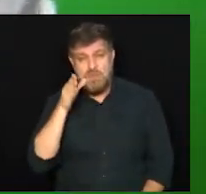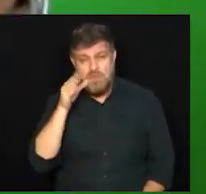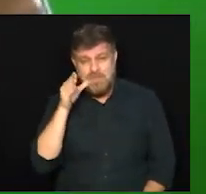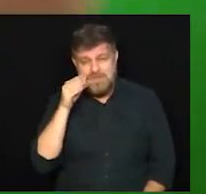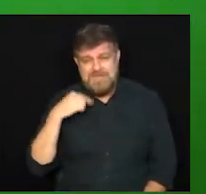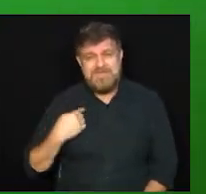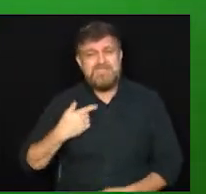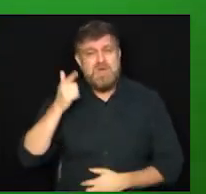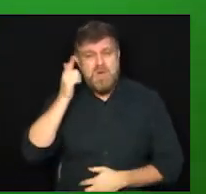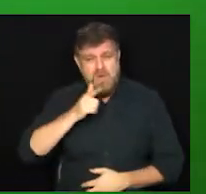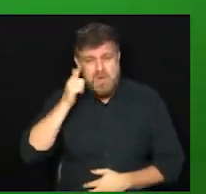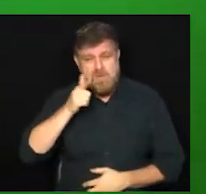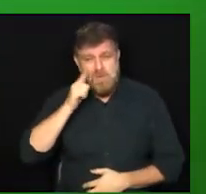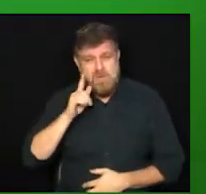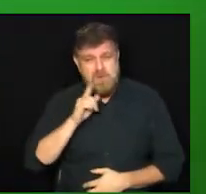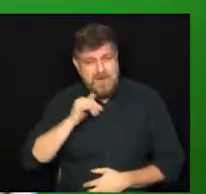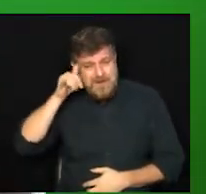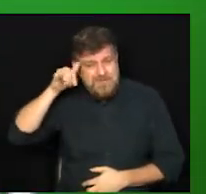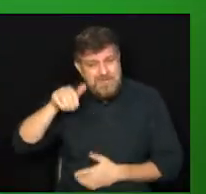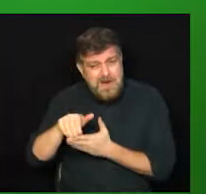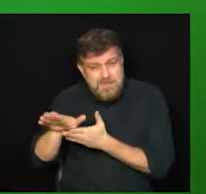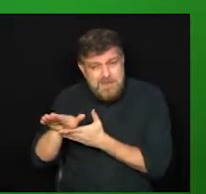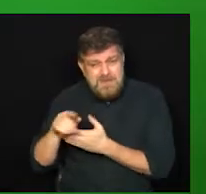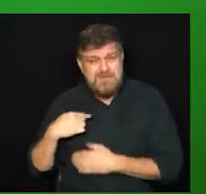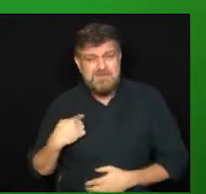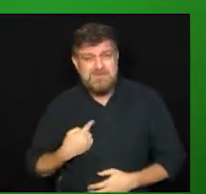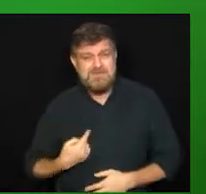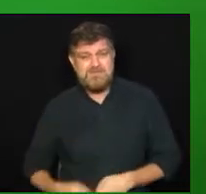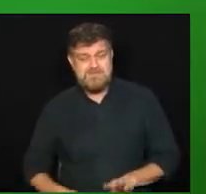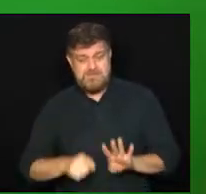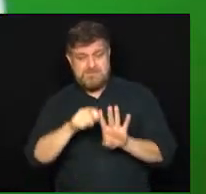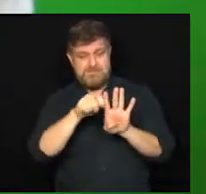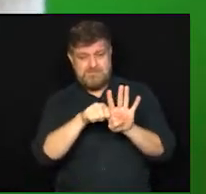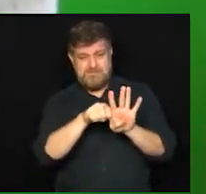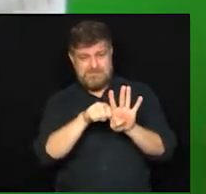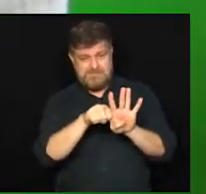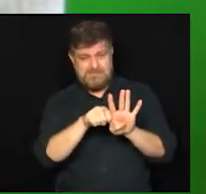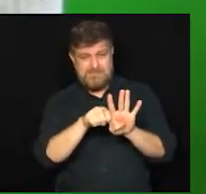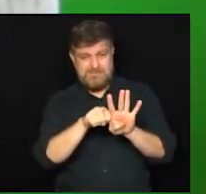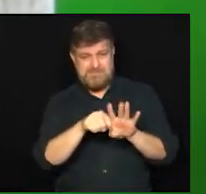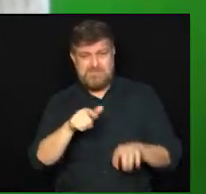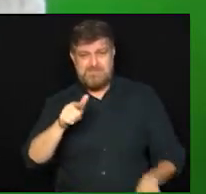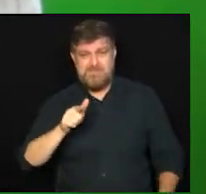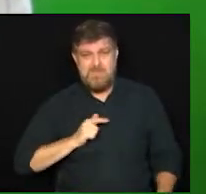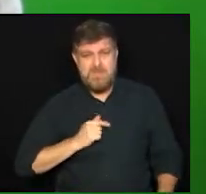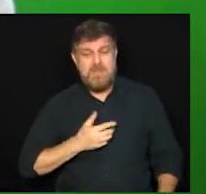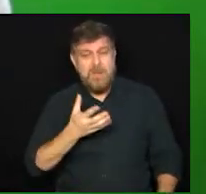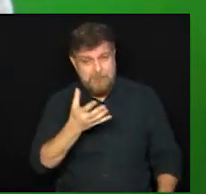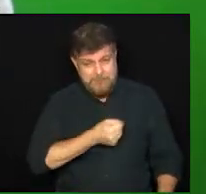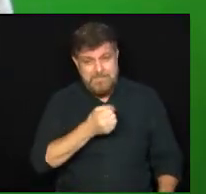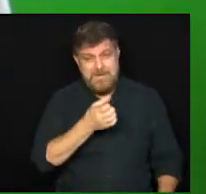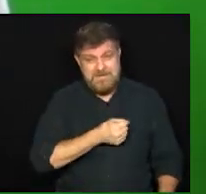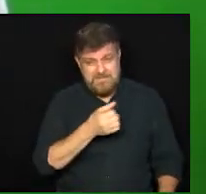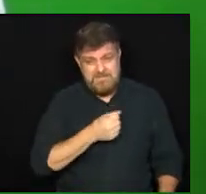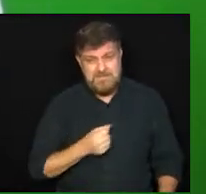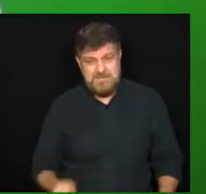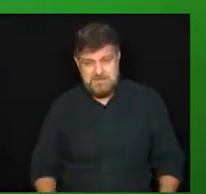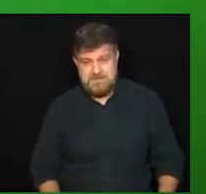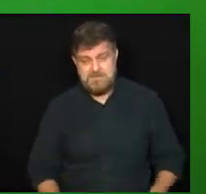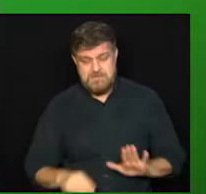segurar de 2020 para 2021, nós estamos usando mais 4 meses do benefício da